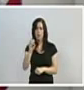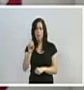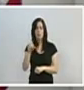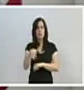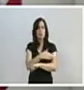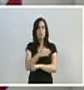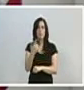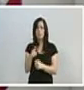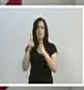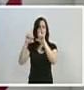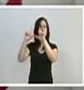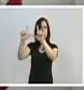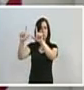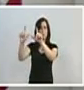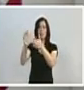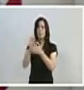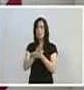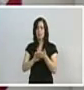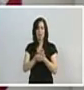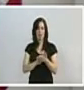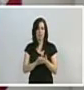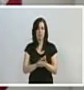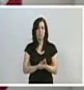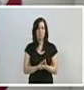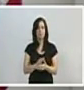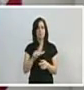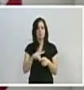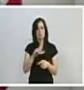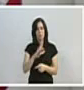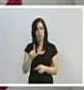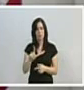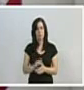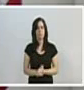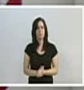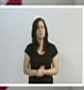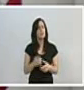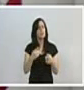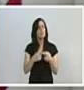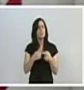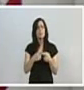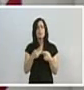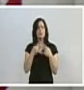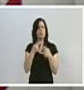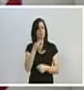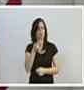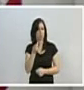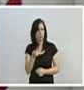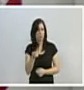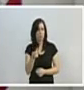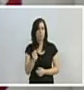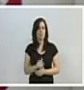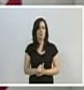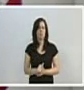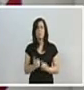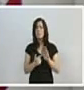têm identificação nenhuma no município de Blumenau. E por que eu digo isto? Para a gente colocar um pouco